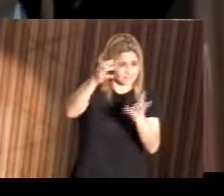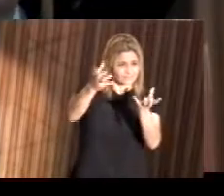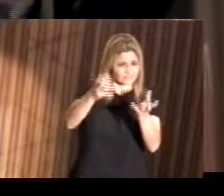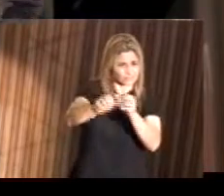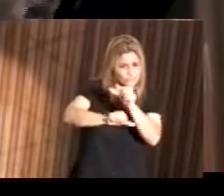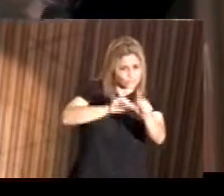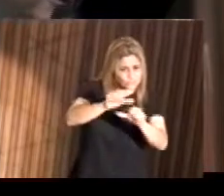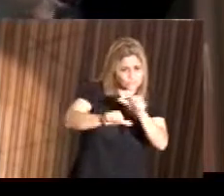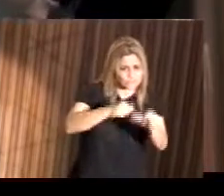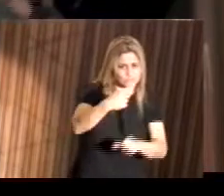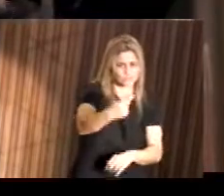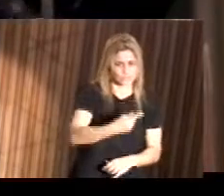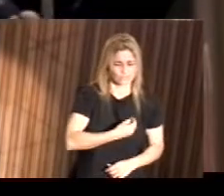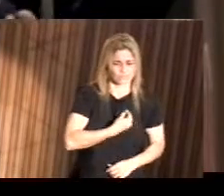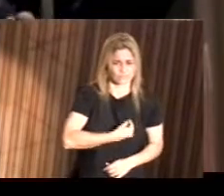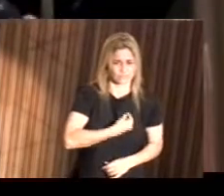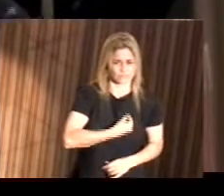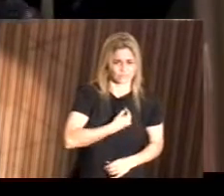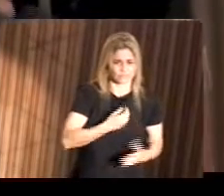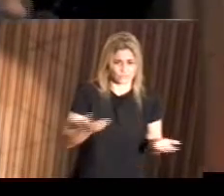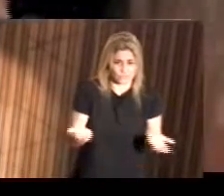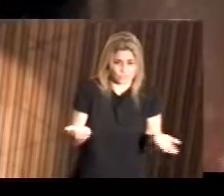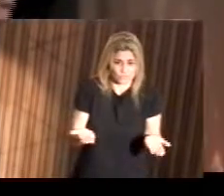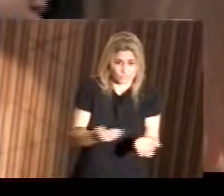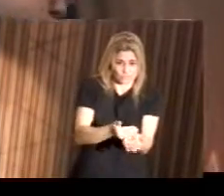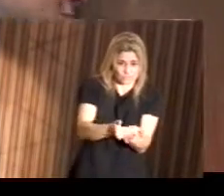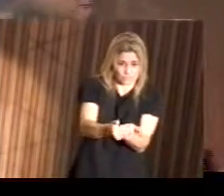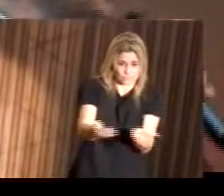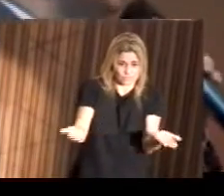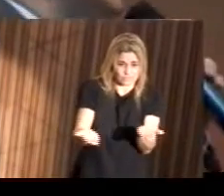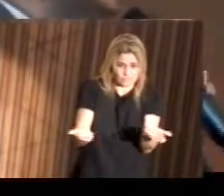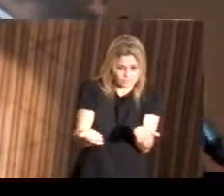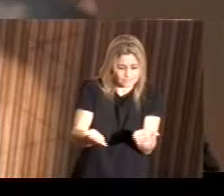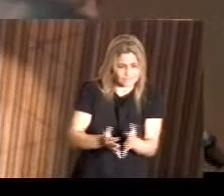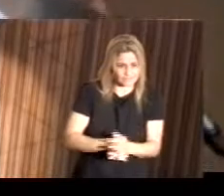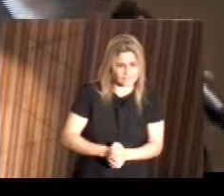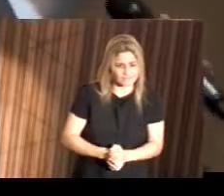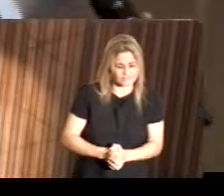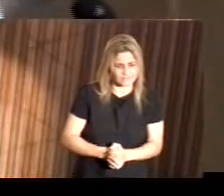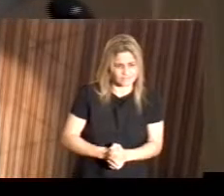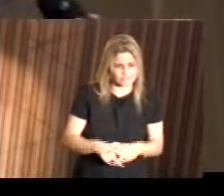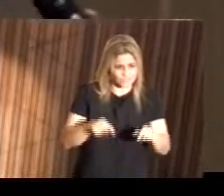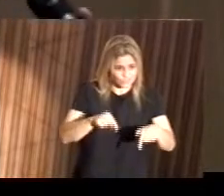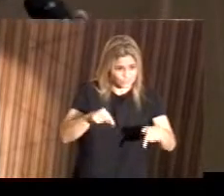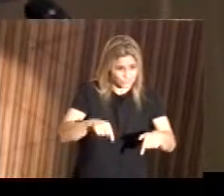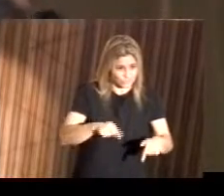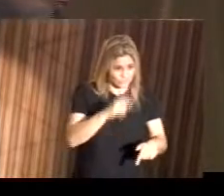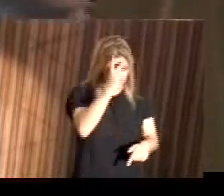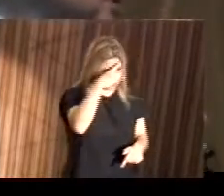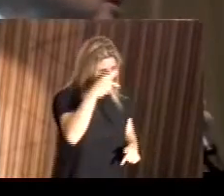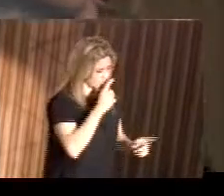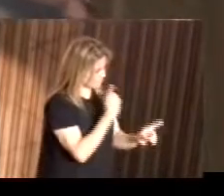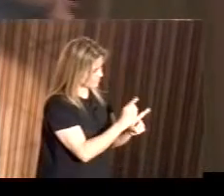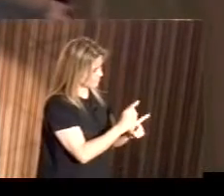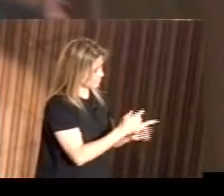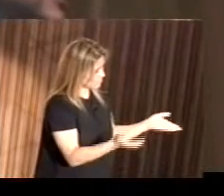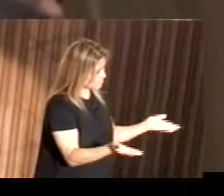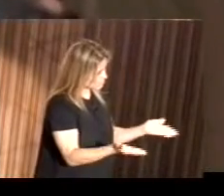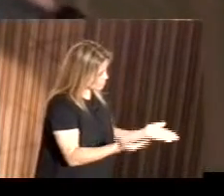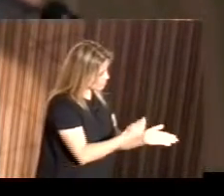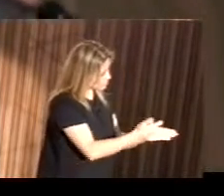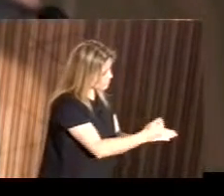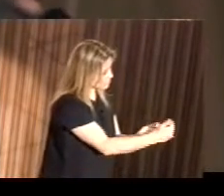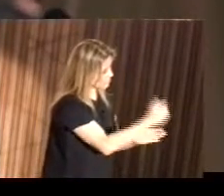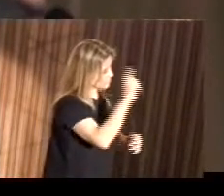alguma coisa na tua vida, e começa hoje. Eu disse para uma pessoa hoje começa